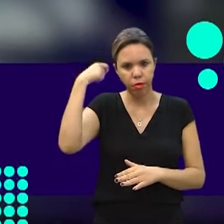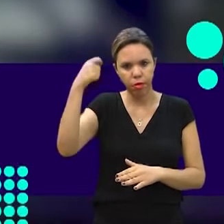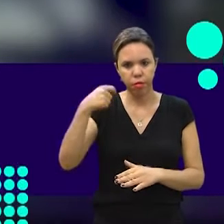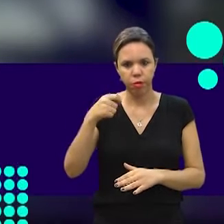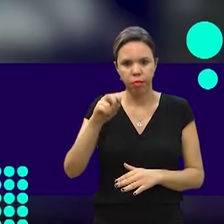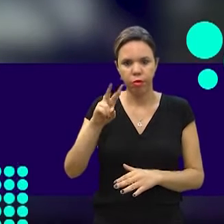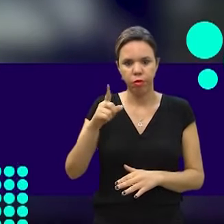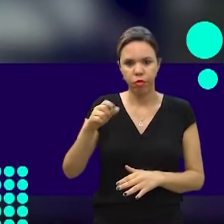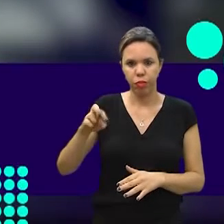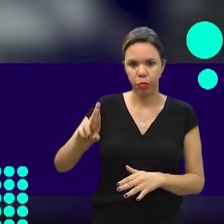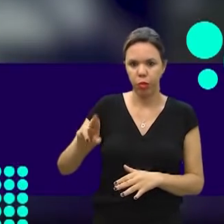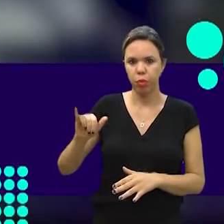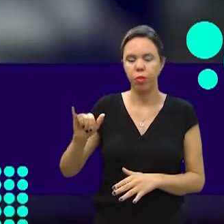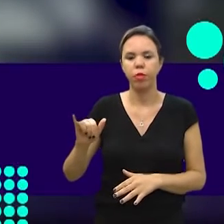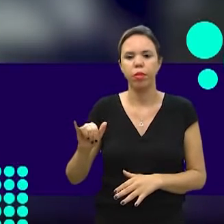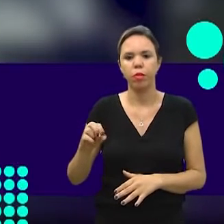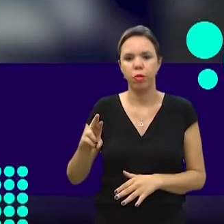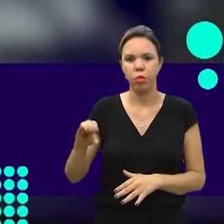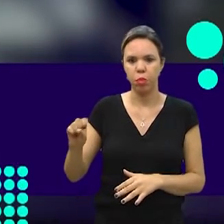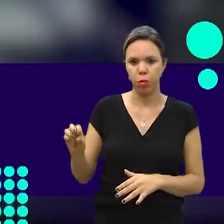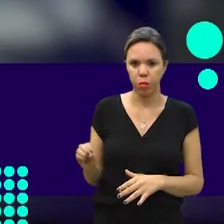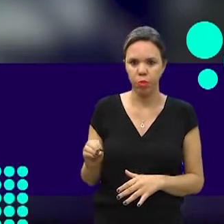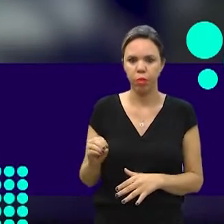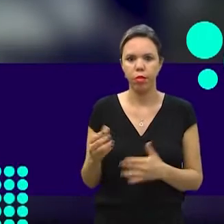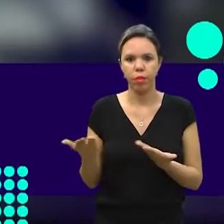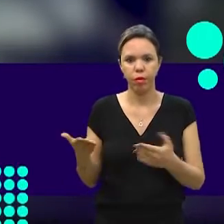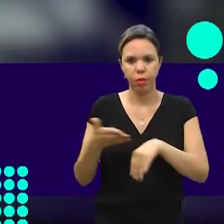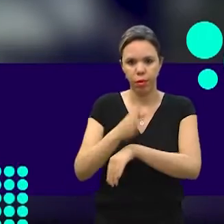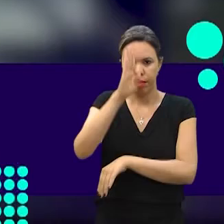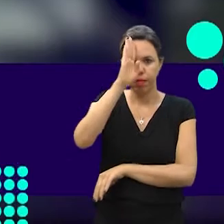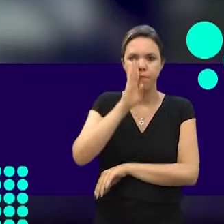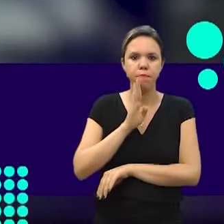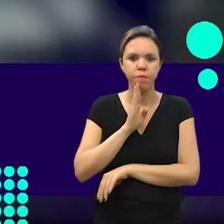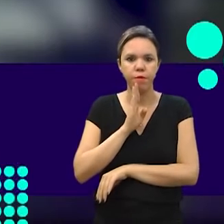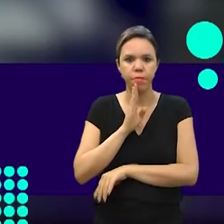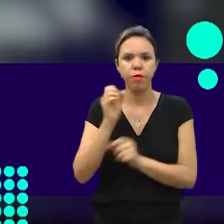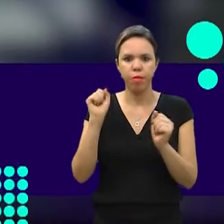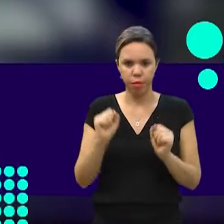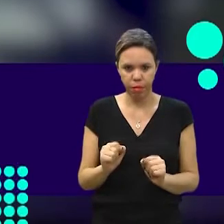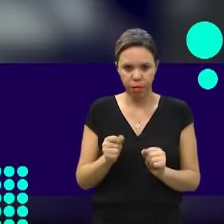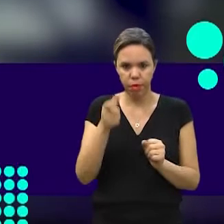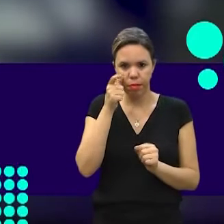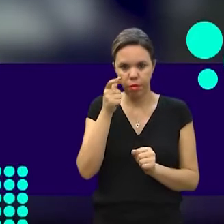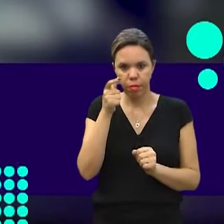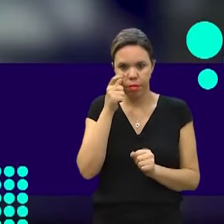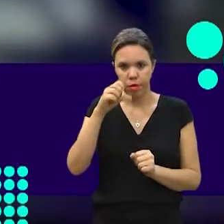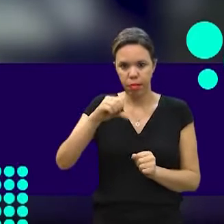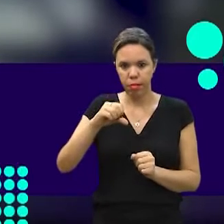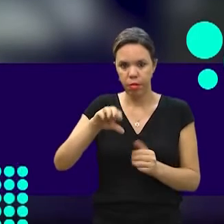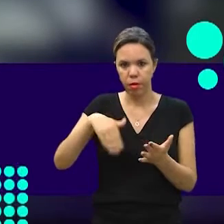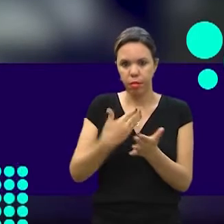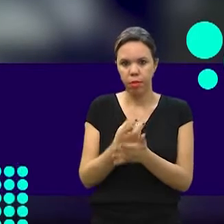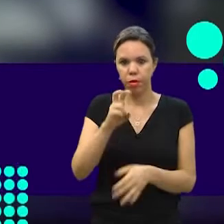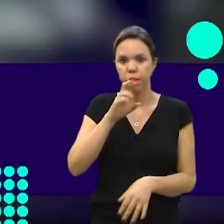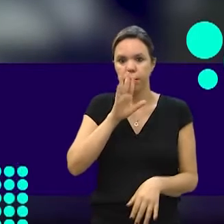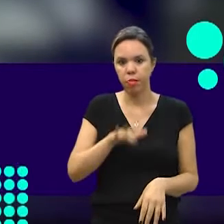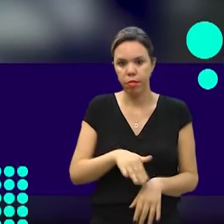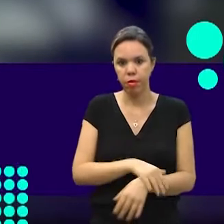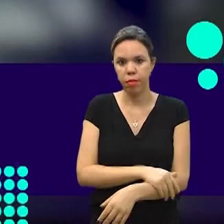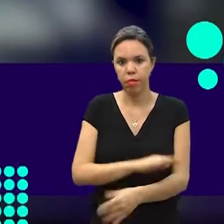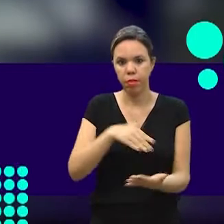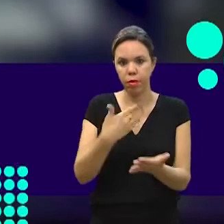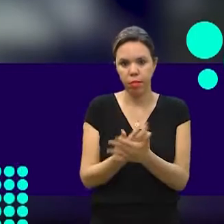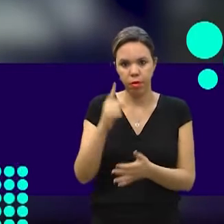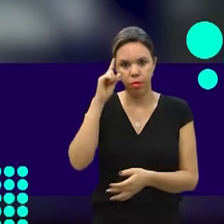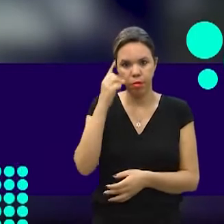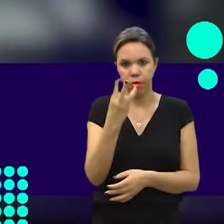dos artistas Vanderlei Zaloc e Márcio Rodrigues. A entrada é gratuita e pode ser vista das 9 às